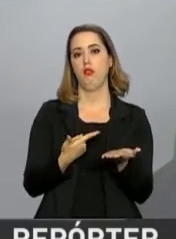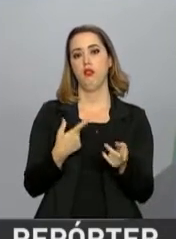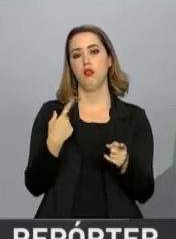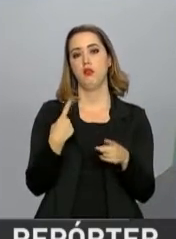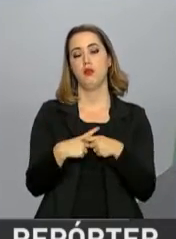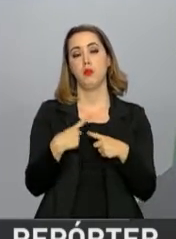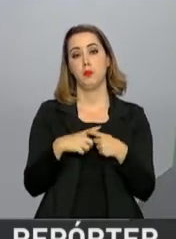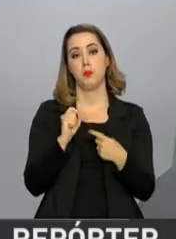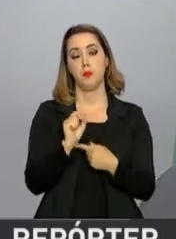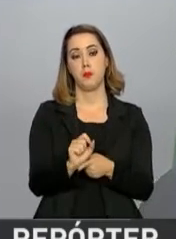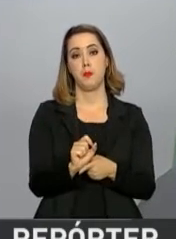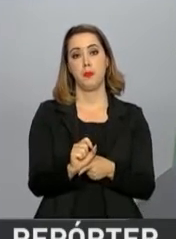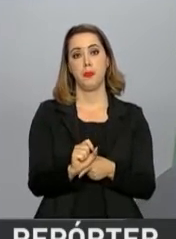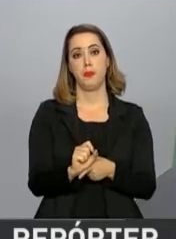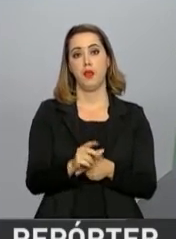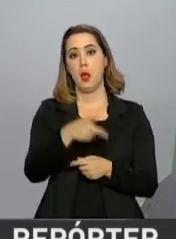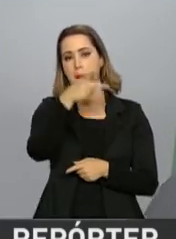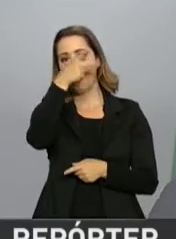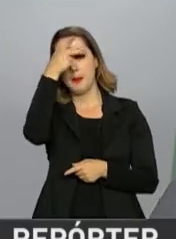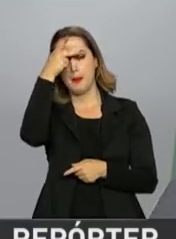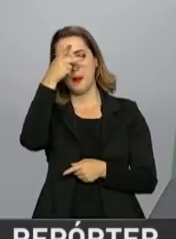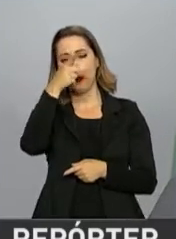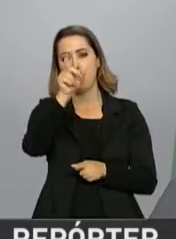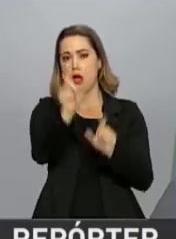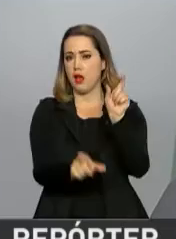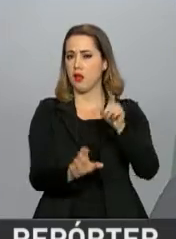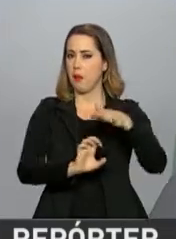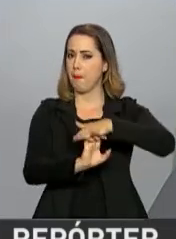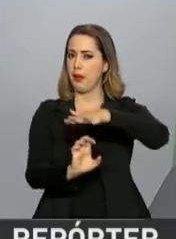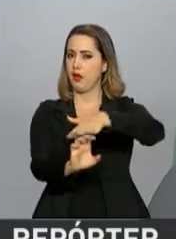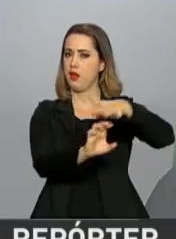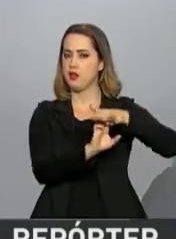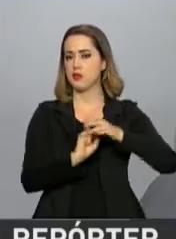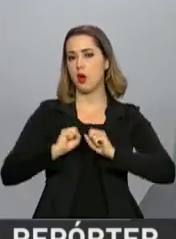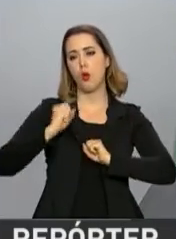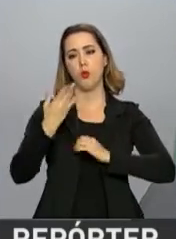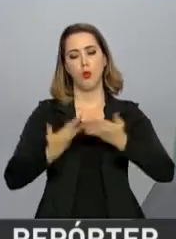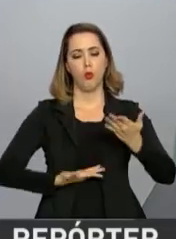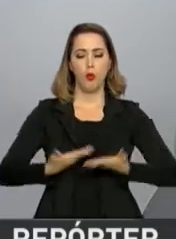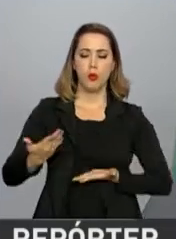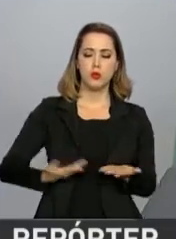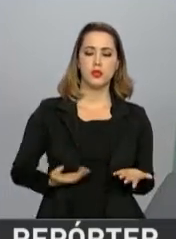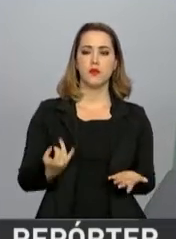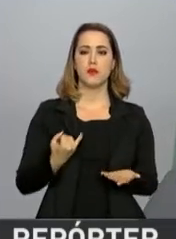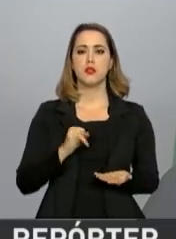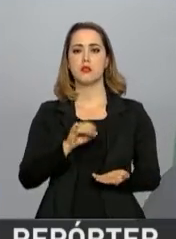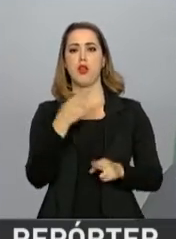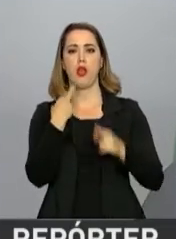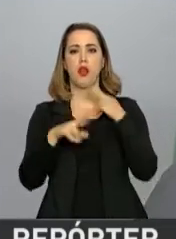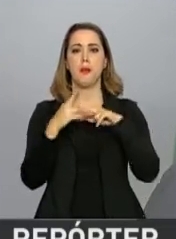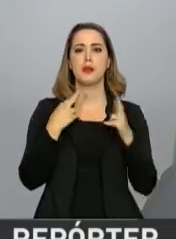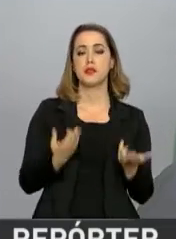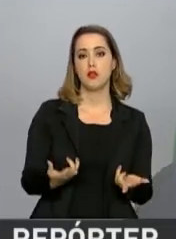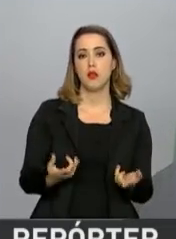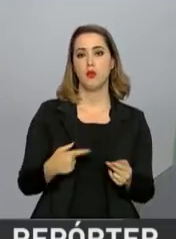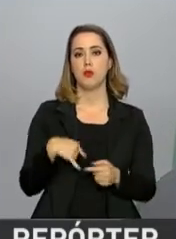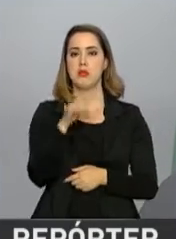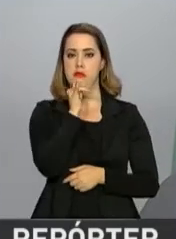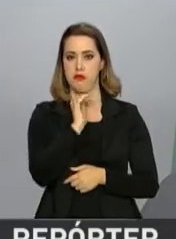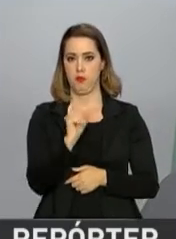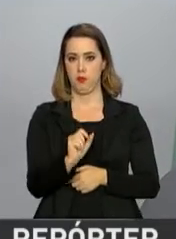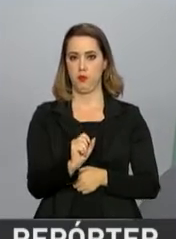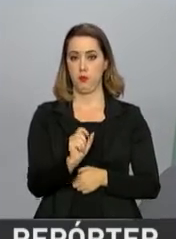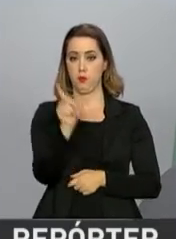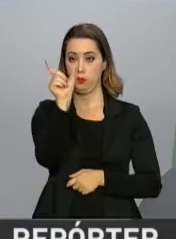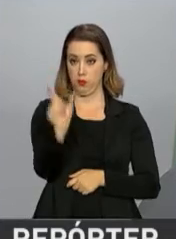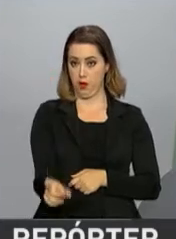é o sobre o fornecedor sobre o determinado serviço ou produto que ele almeja adquirir por exemplo se